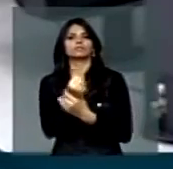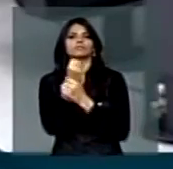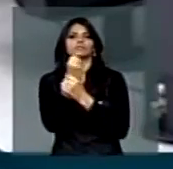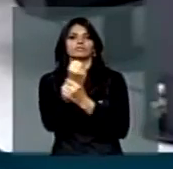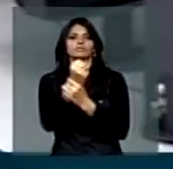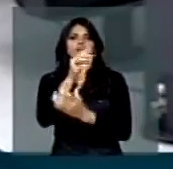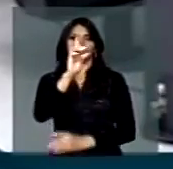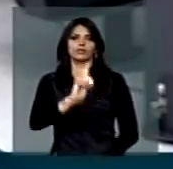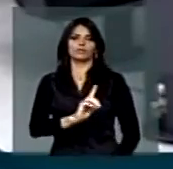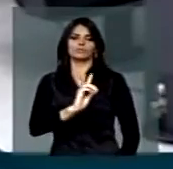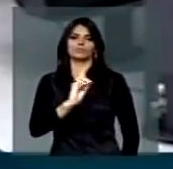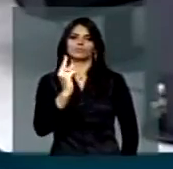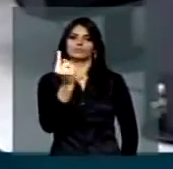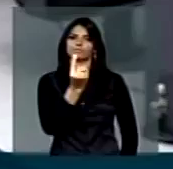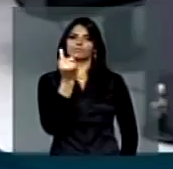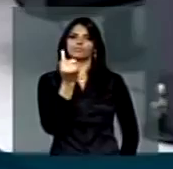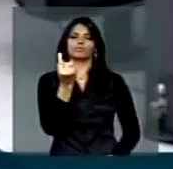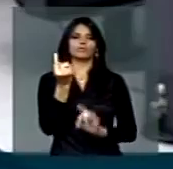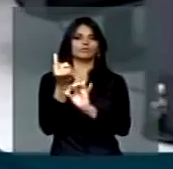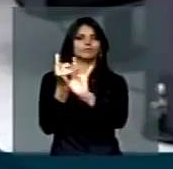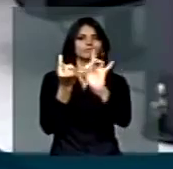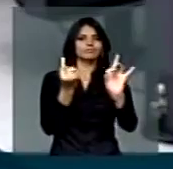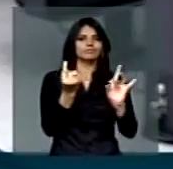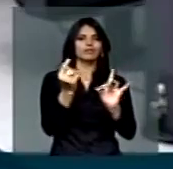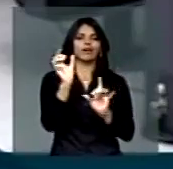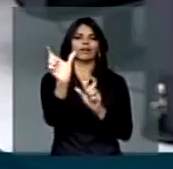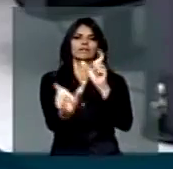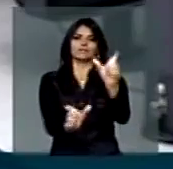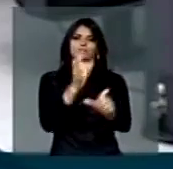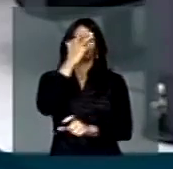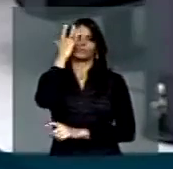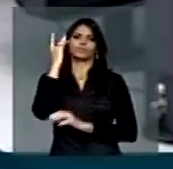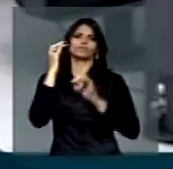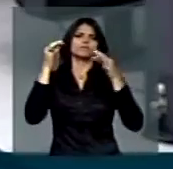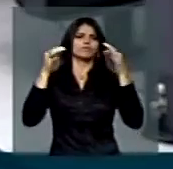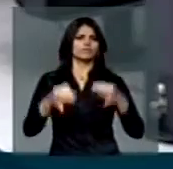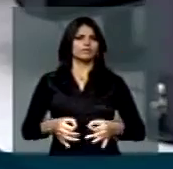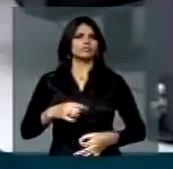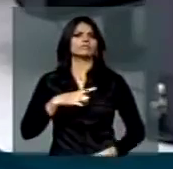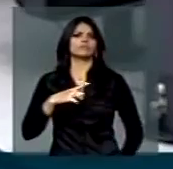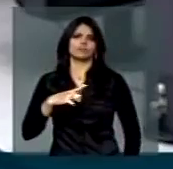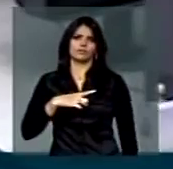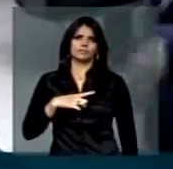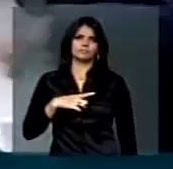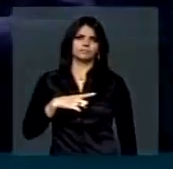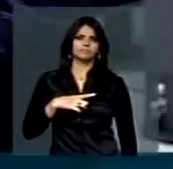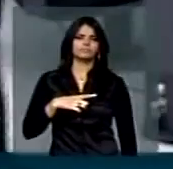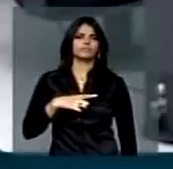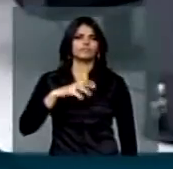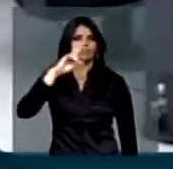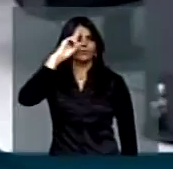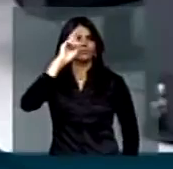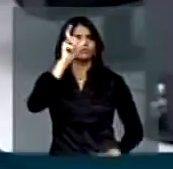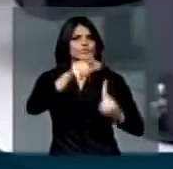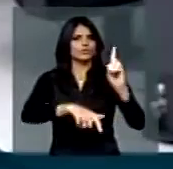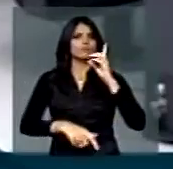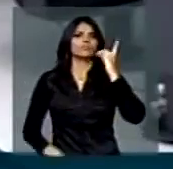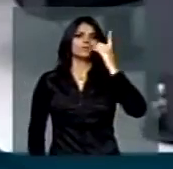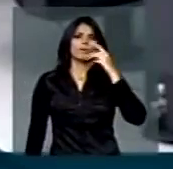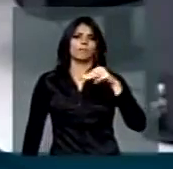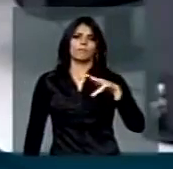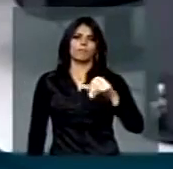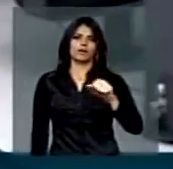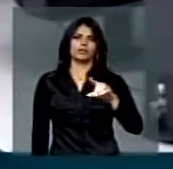direitos individuais. E nós temos a certeza absoluta, deputado Mandetta, e Vossa Excelência, com tanta